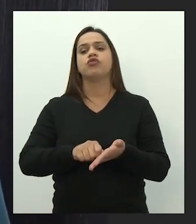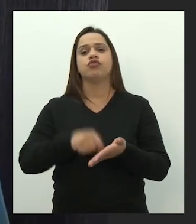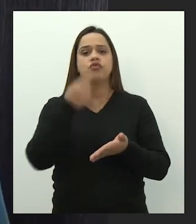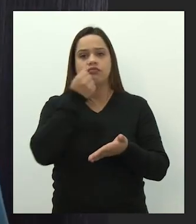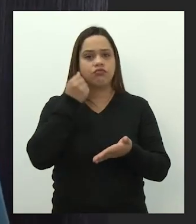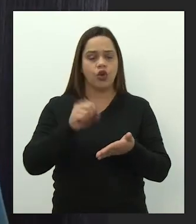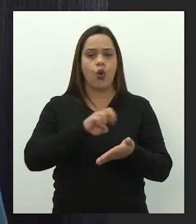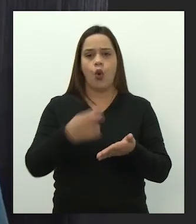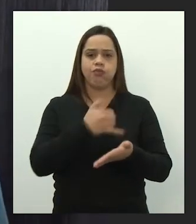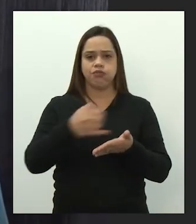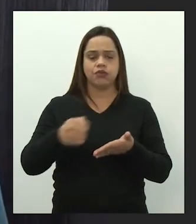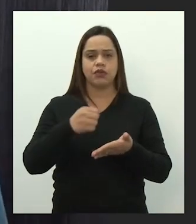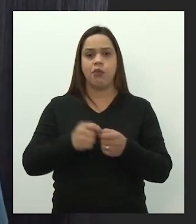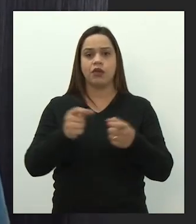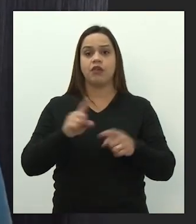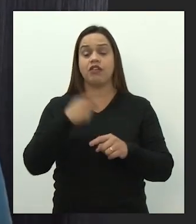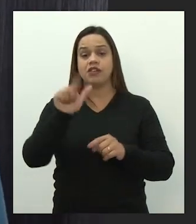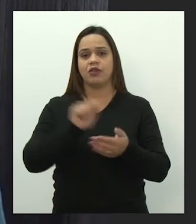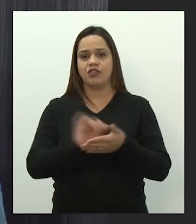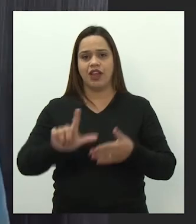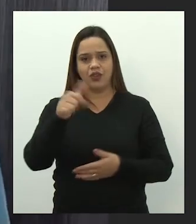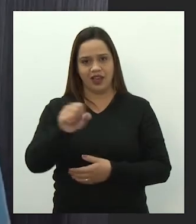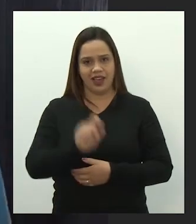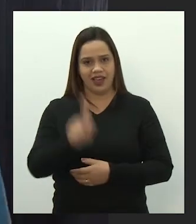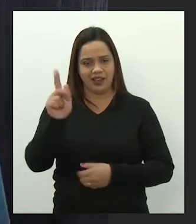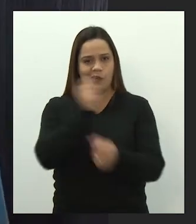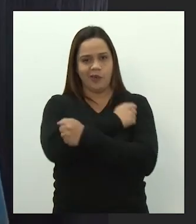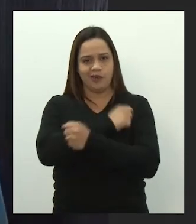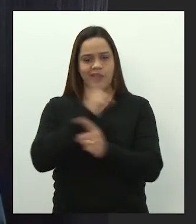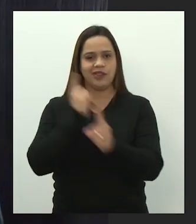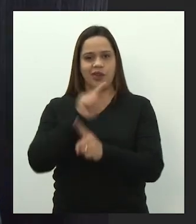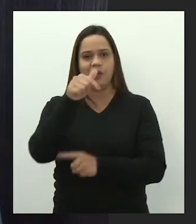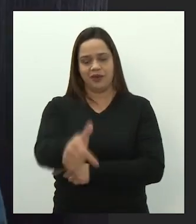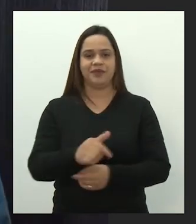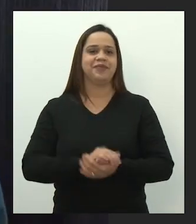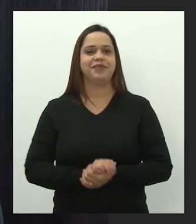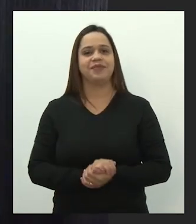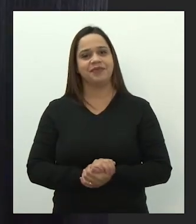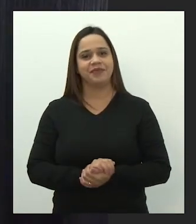gente fazer uma outra atividade, tá bom, gente? Grande abraço e até a próxima TPC.